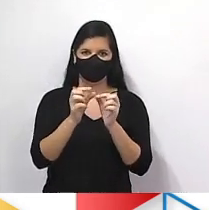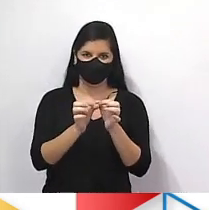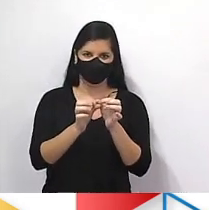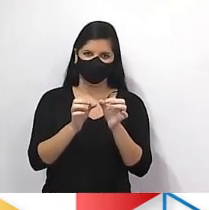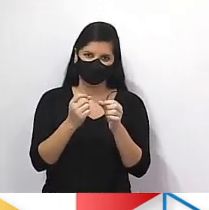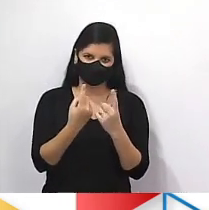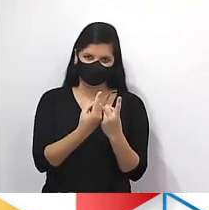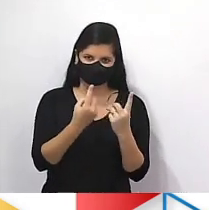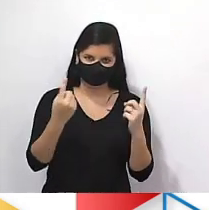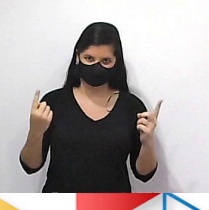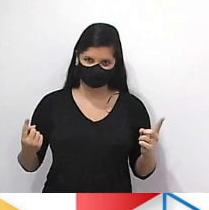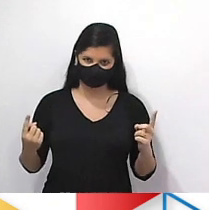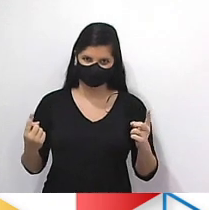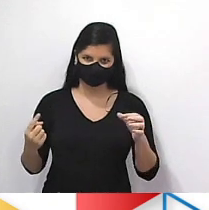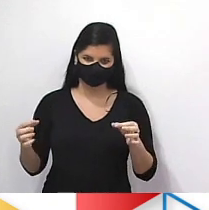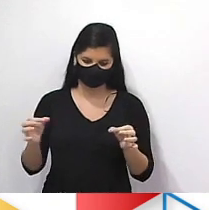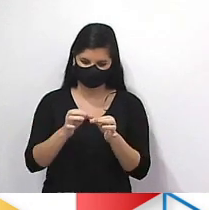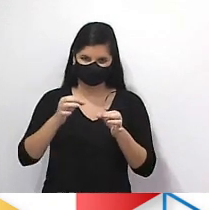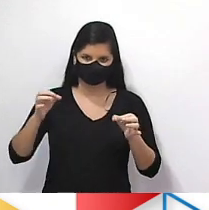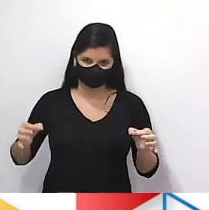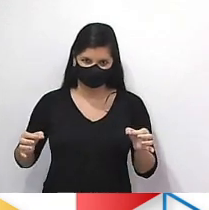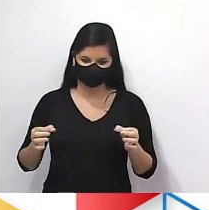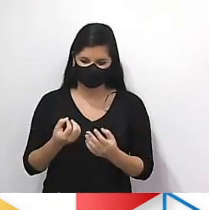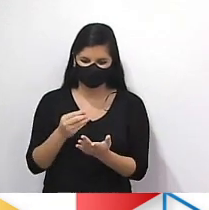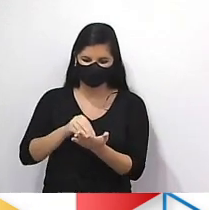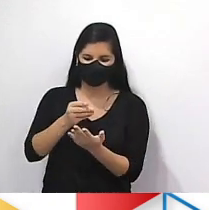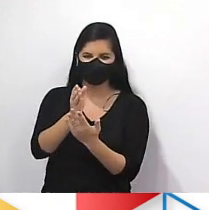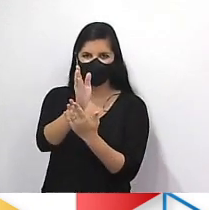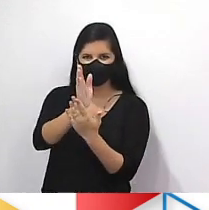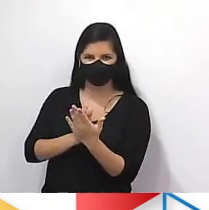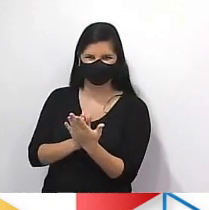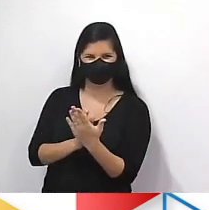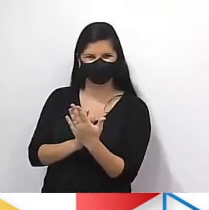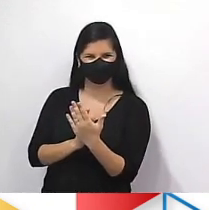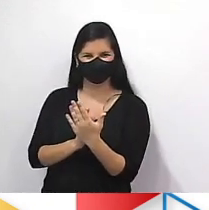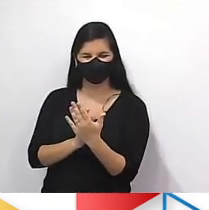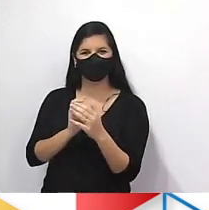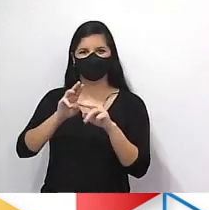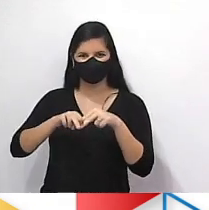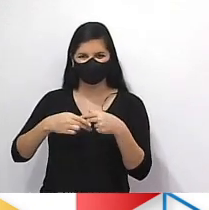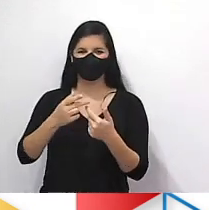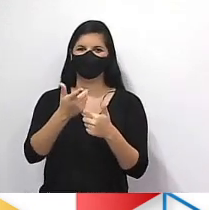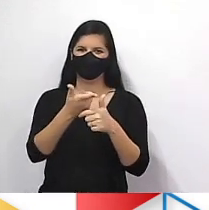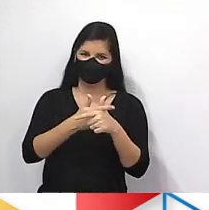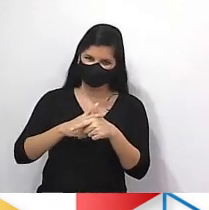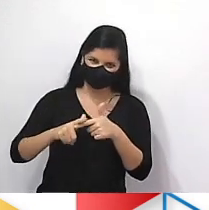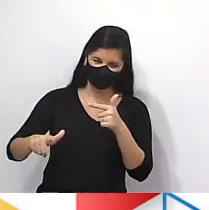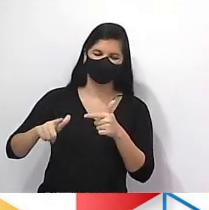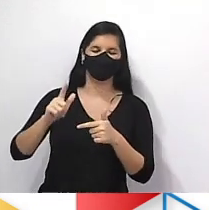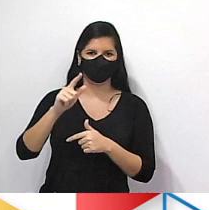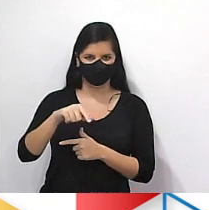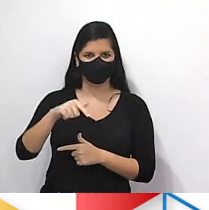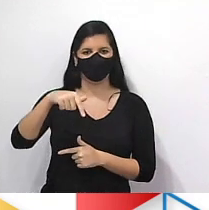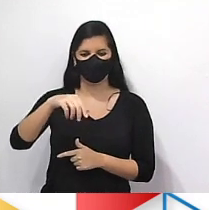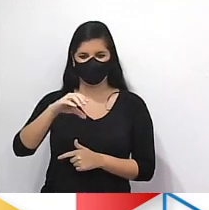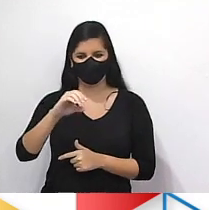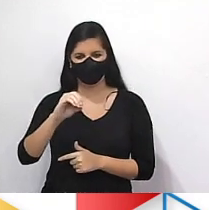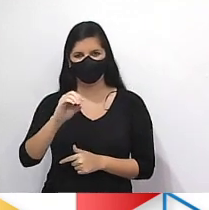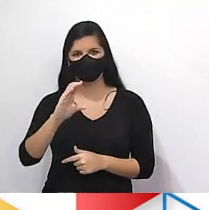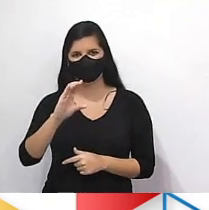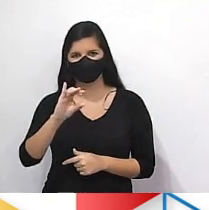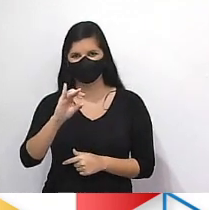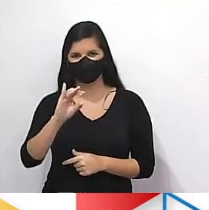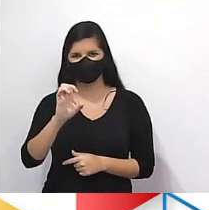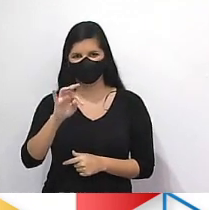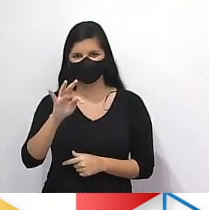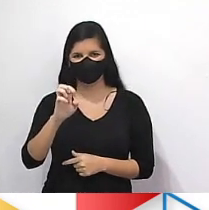ser partido ao meio. É simples assim, tá bom? Isso chama-se divisão por quociente. 3 dividido por